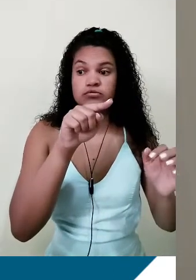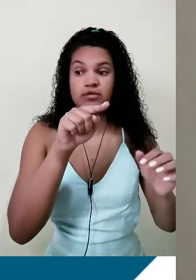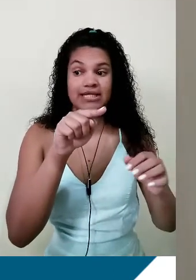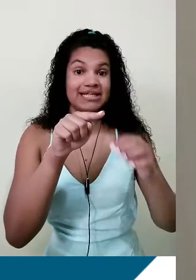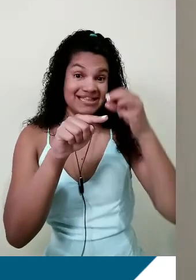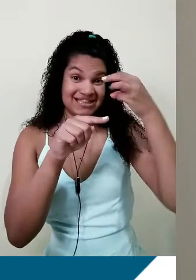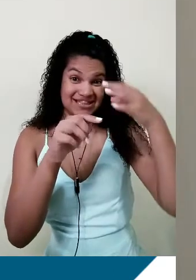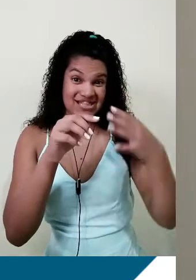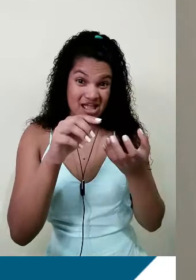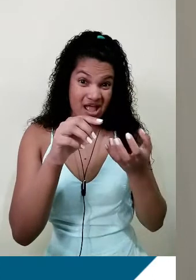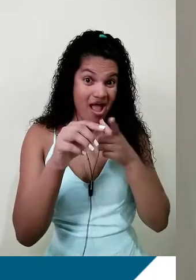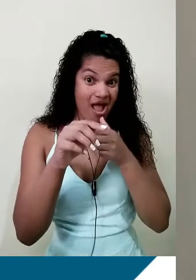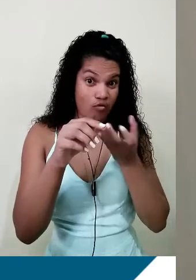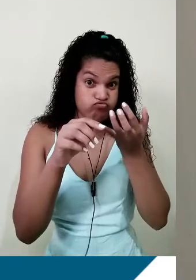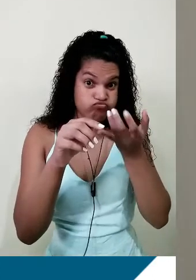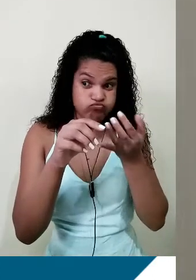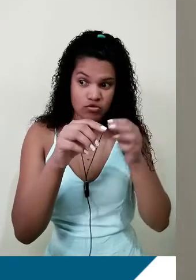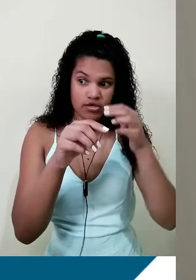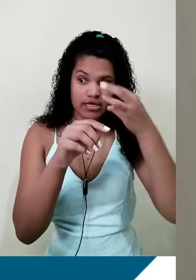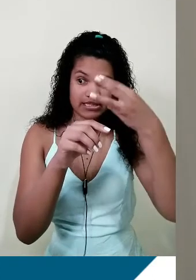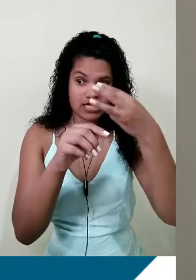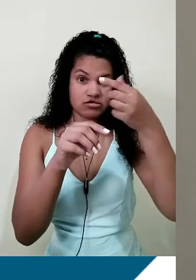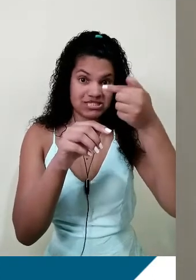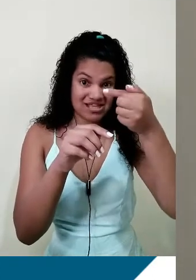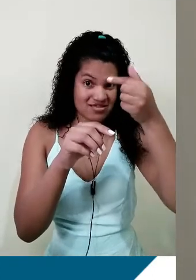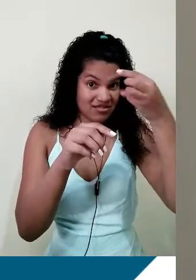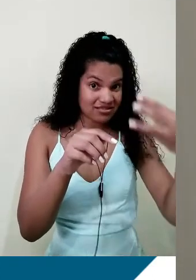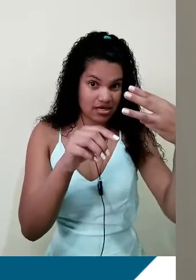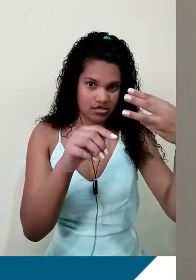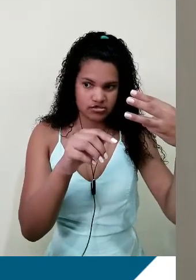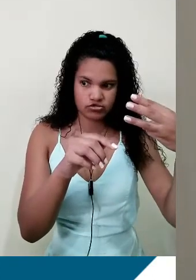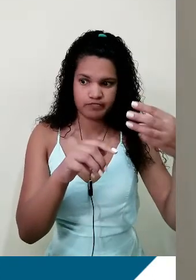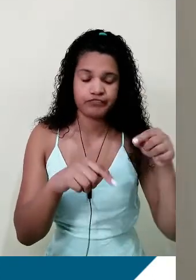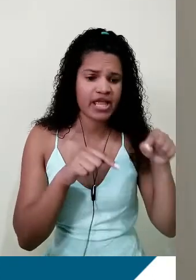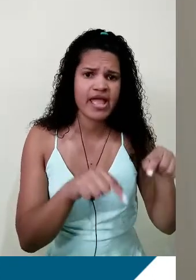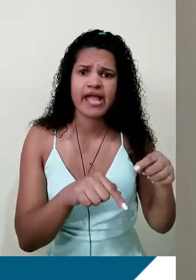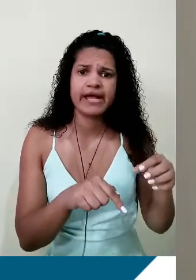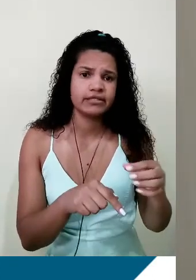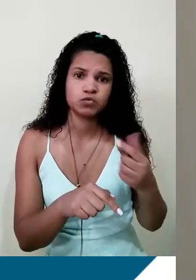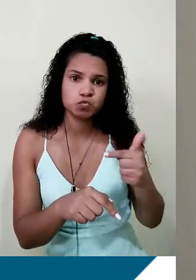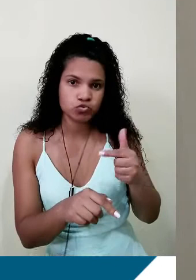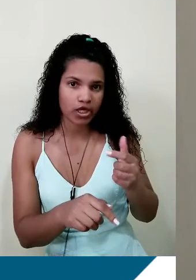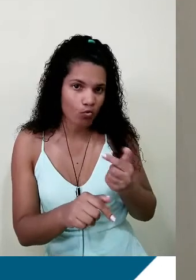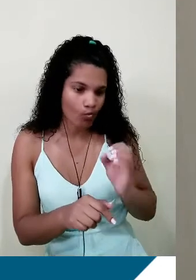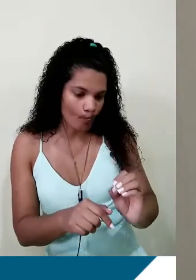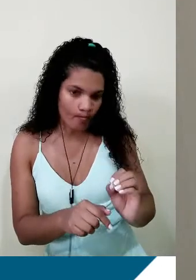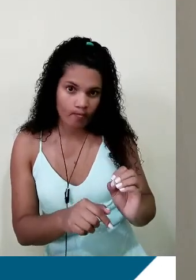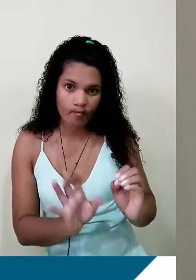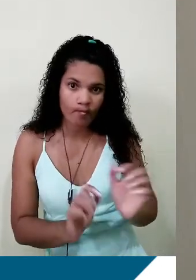373. A escala Kelvin, ela não tem o grau aqui ao lado da sua